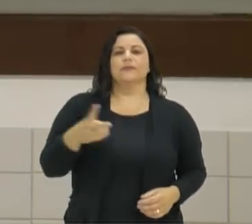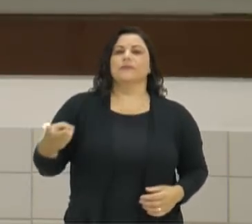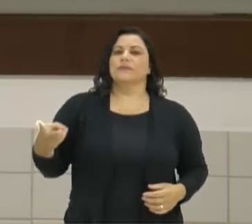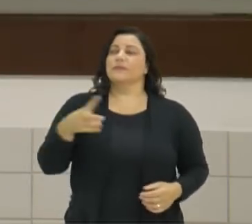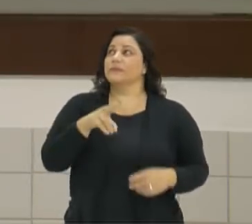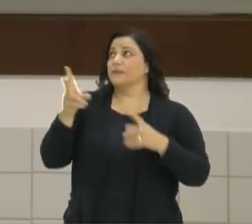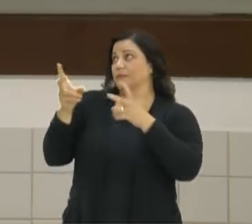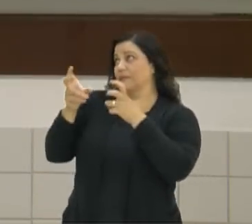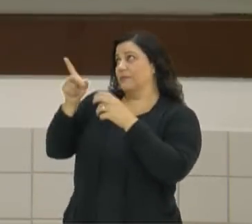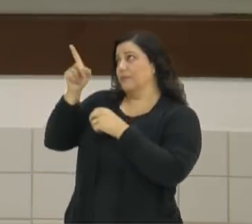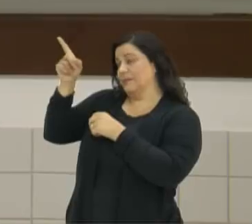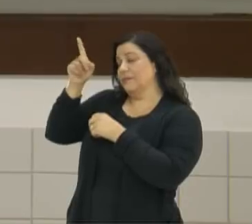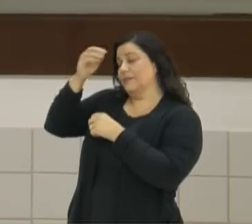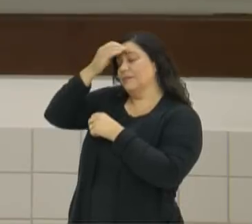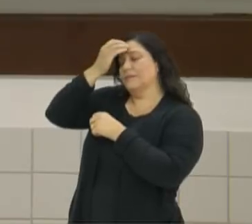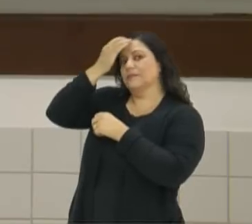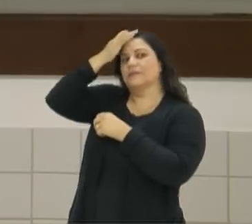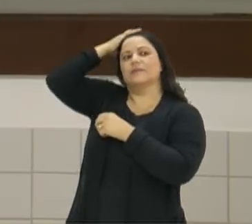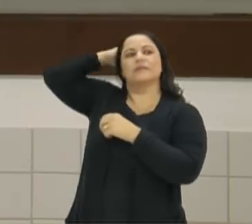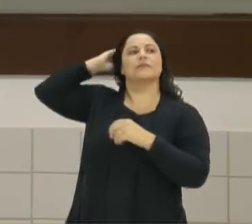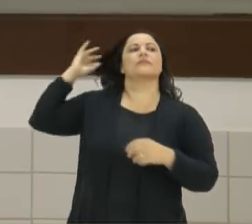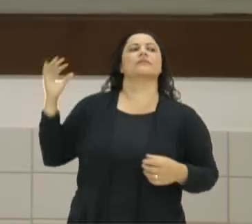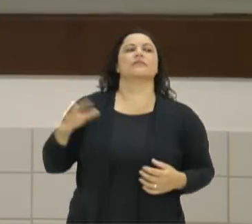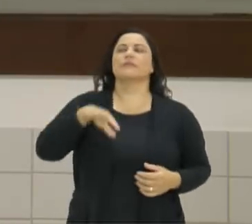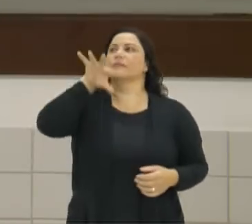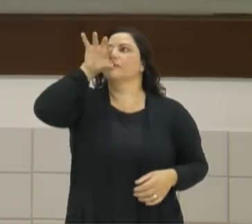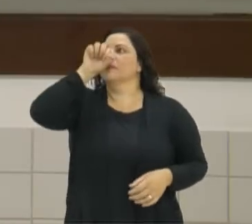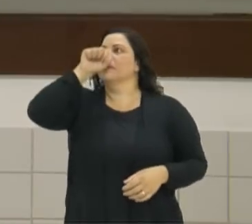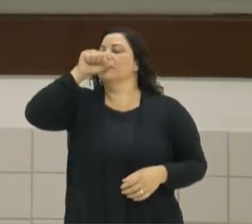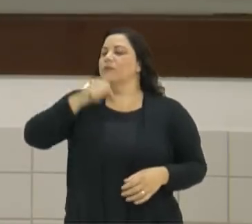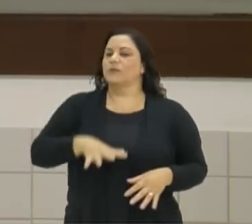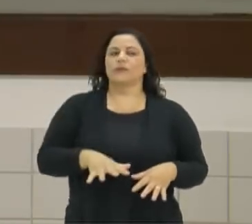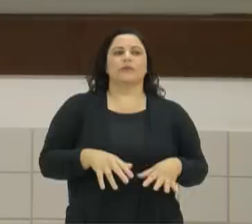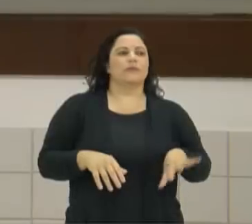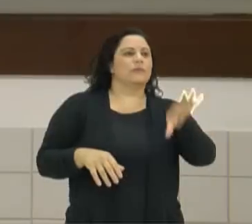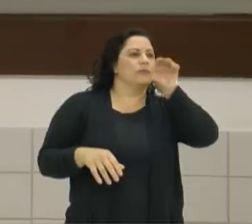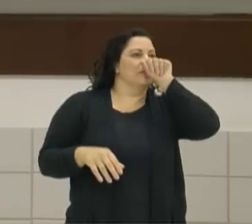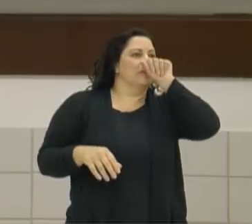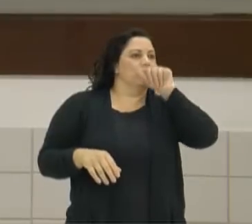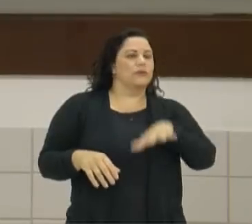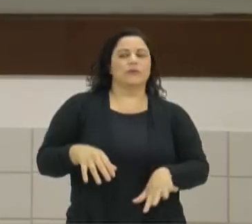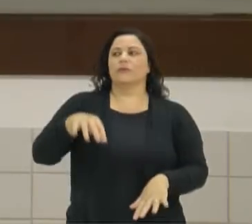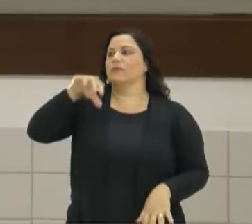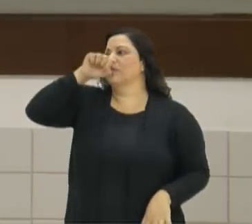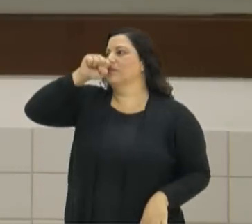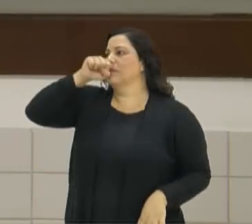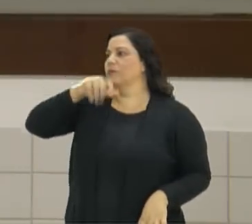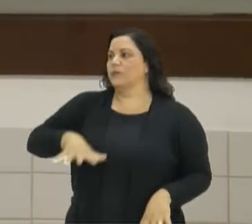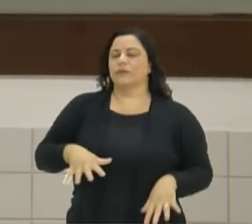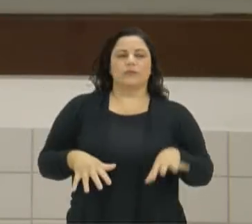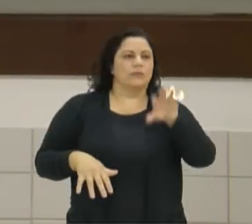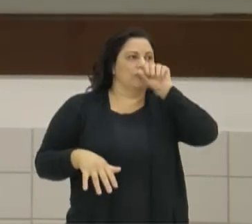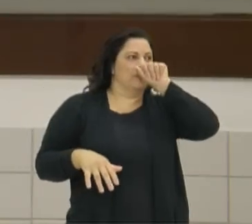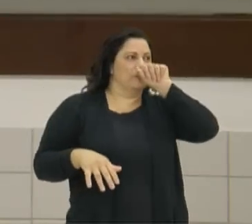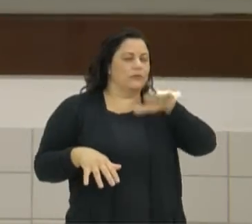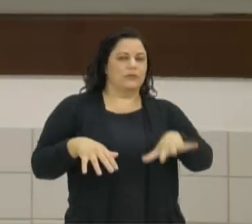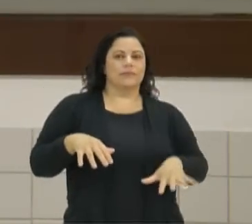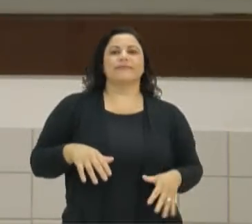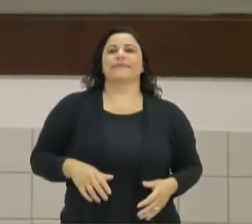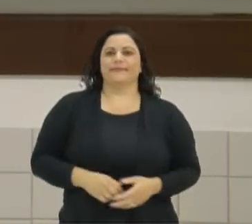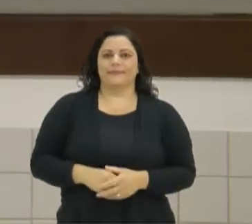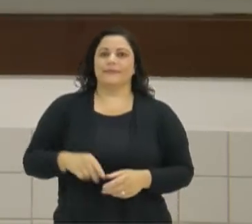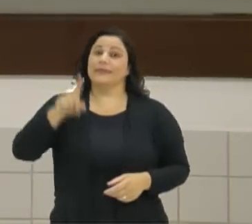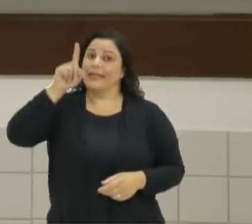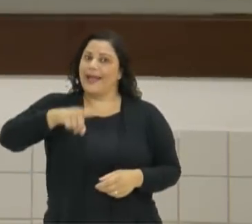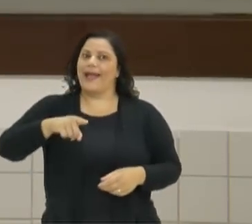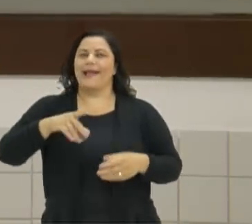assoprando o ar, venho para cá de novo, respiro, estou assoprando o ar, tá? Esse é o movimento do